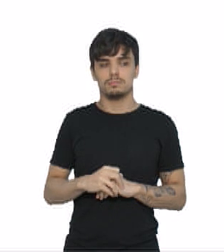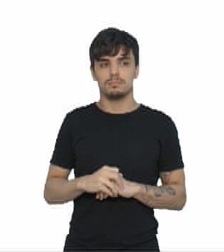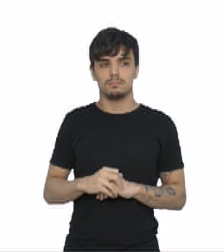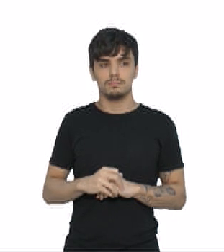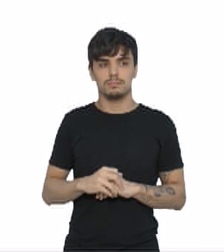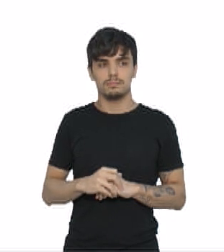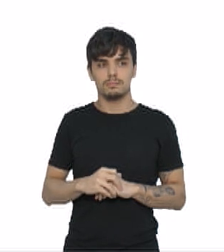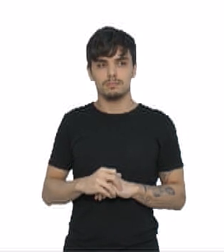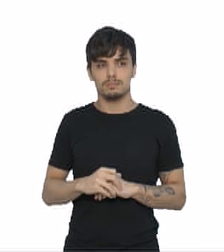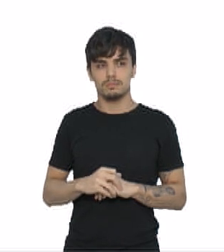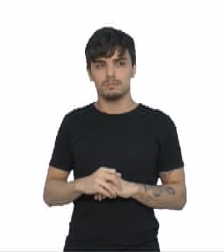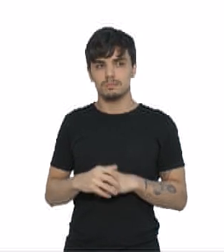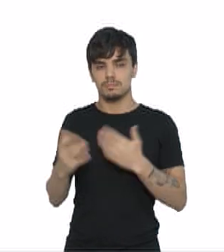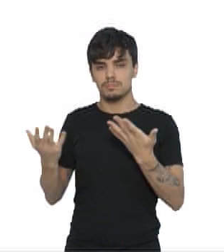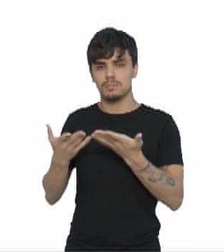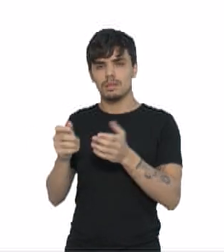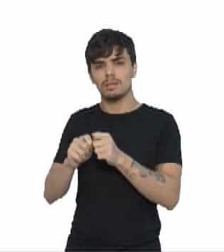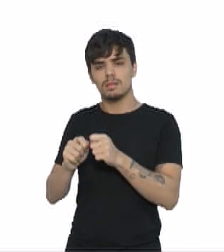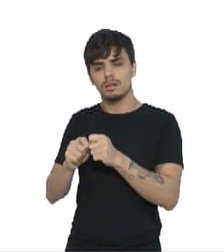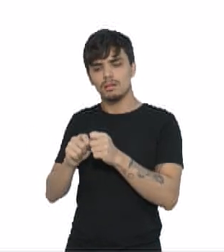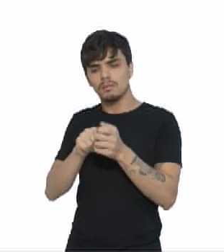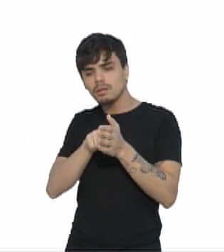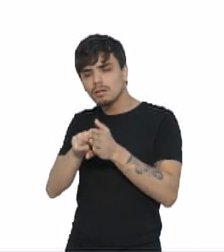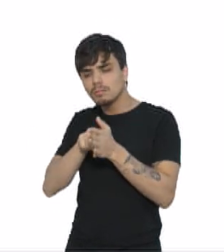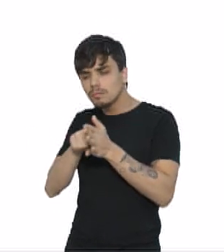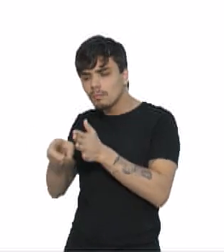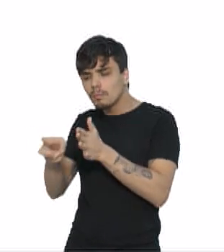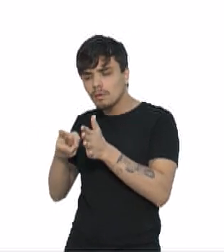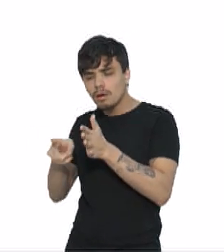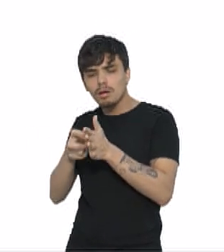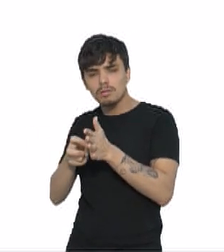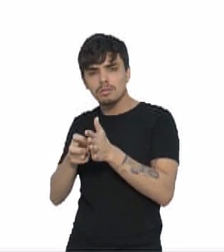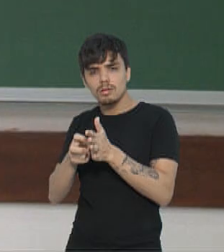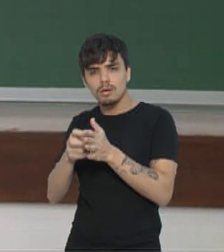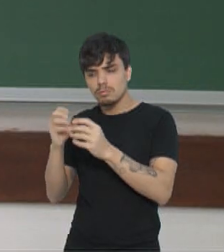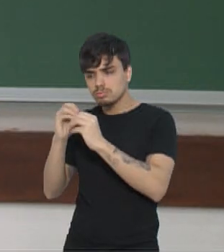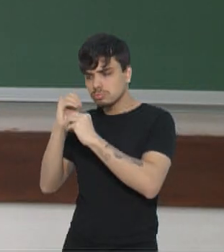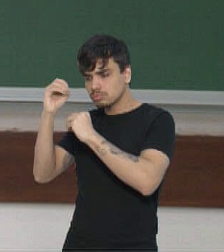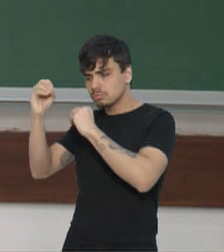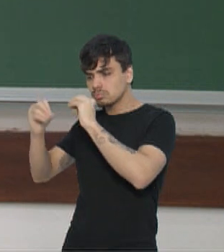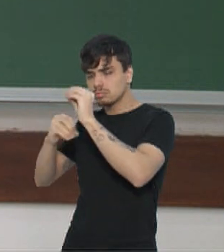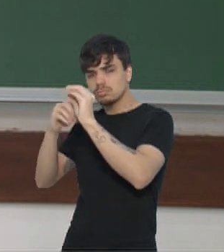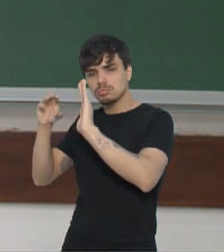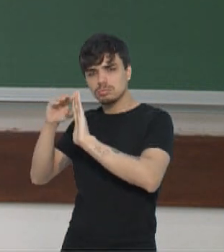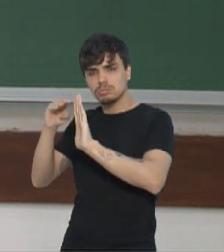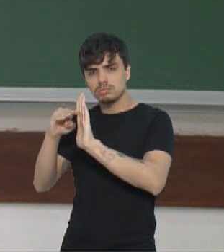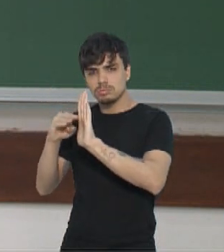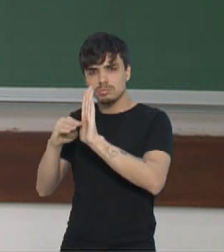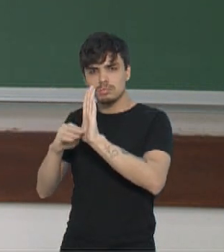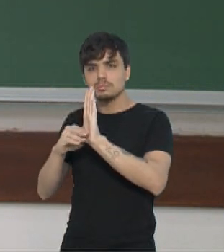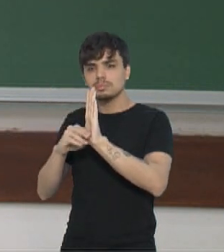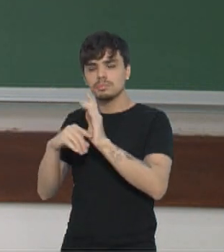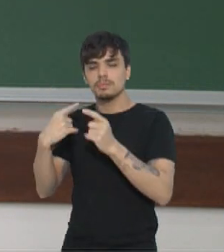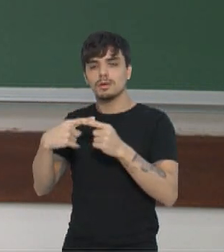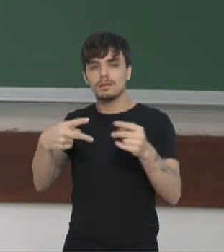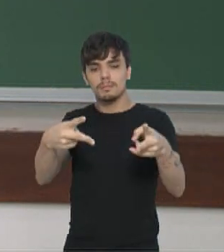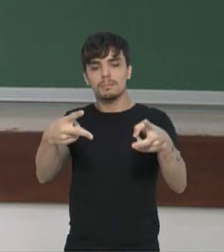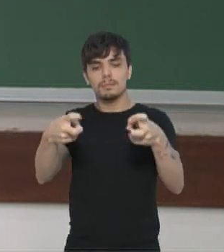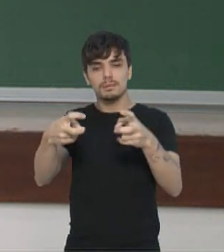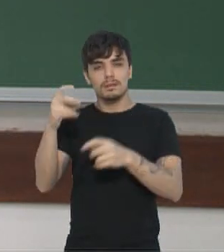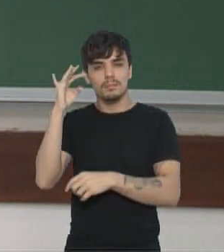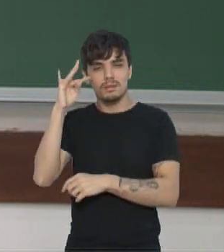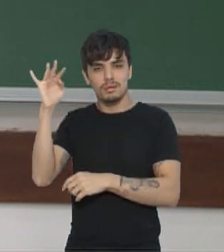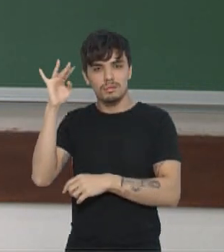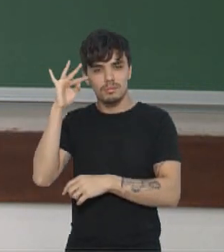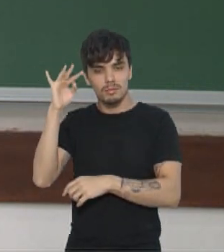ele tenta fazer uma busca de uma ordem cósmica. Por quê? Porque ele percebe que a teoria neoplatônica, ou